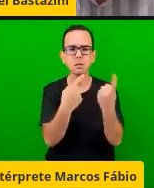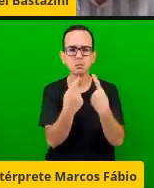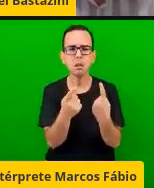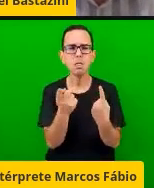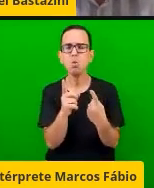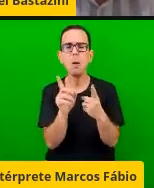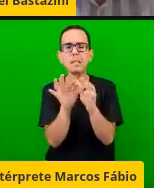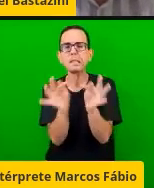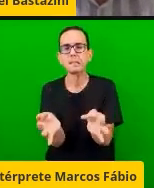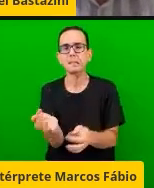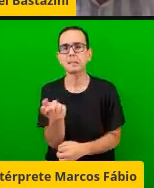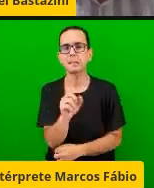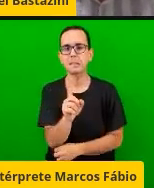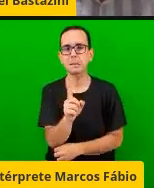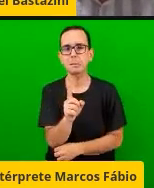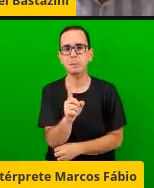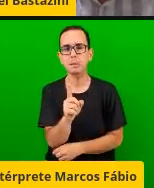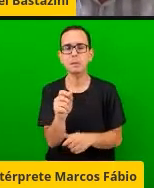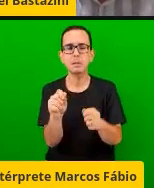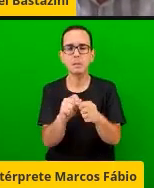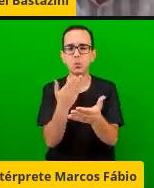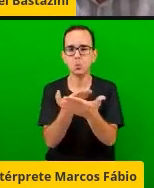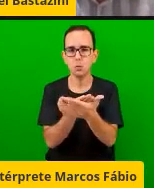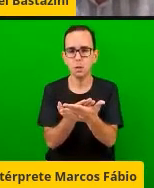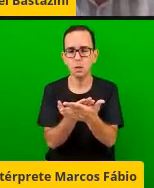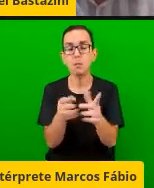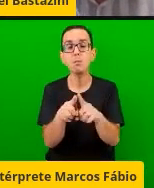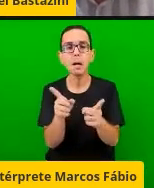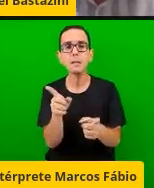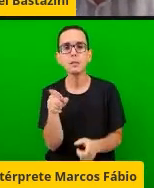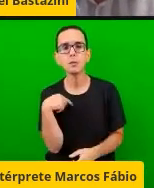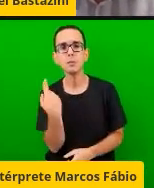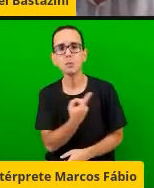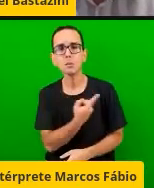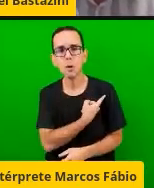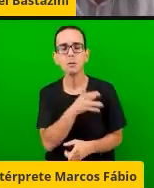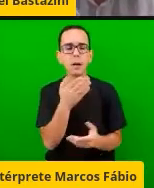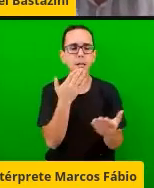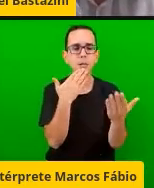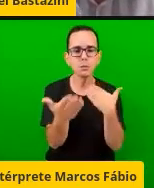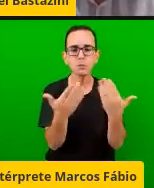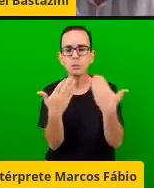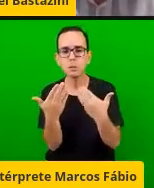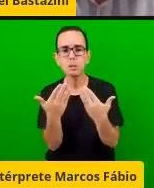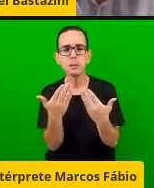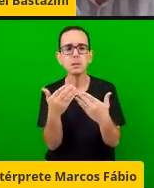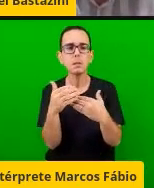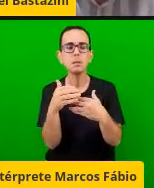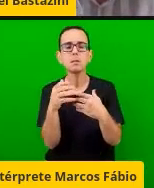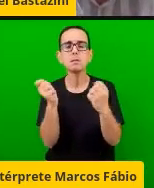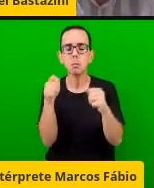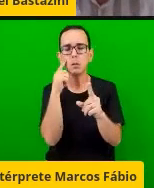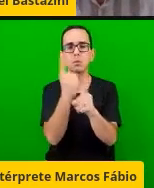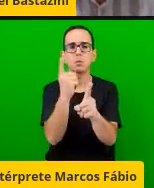simples de ser trabalhado, mas a gente vai de acordo com as demandas de vocês. A gente trabalha a partir